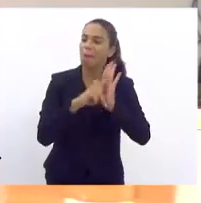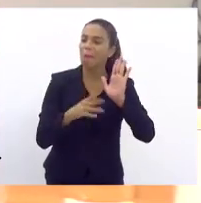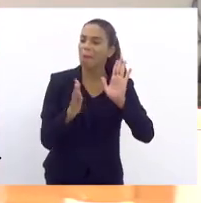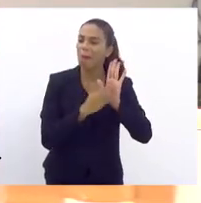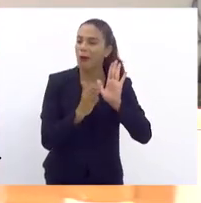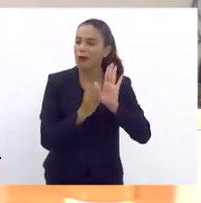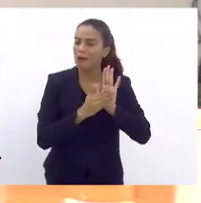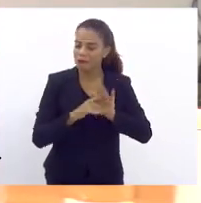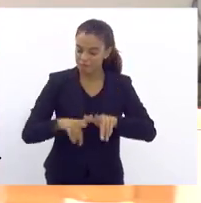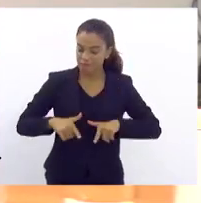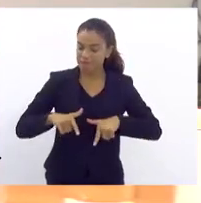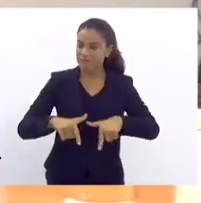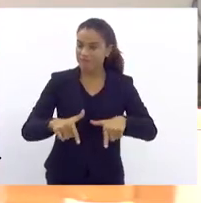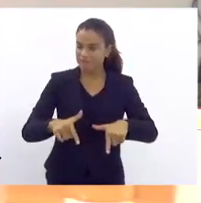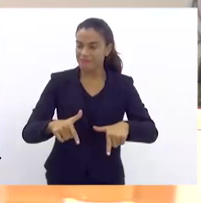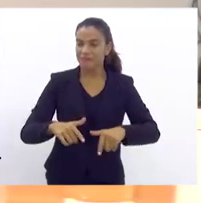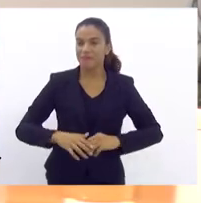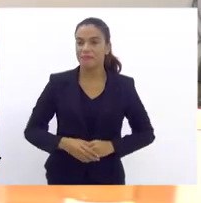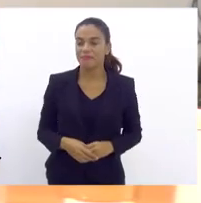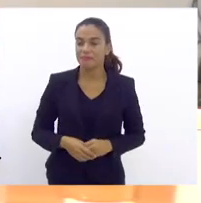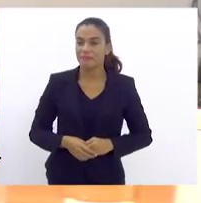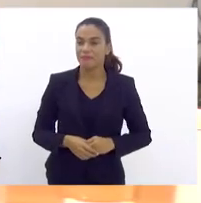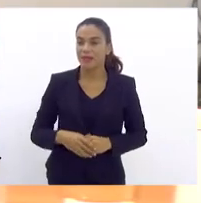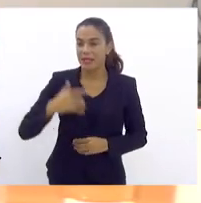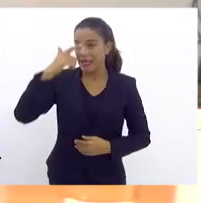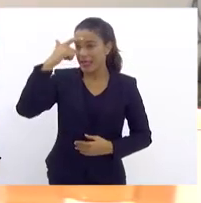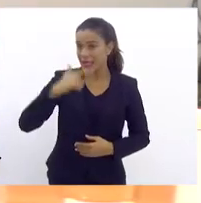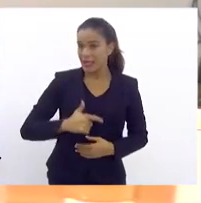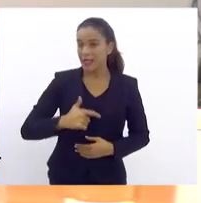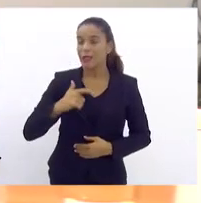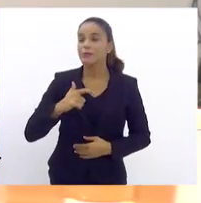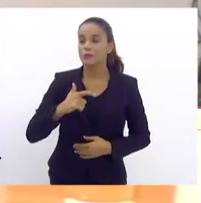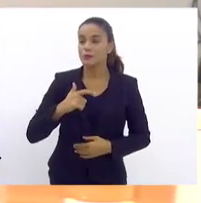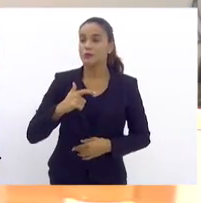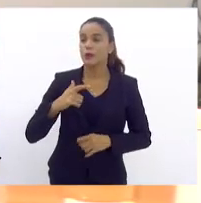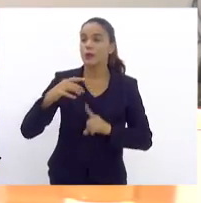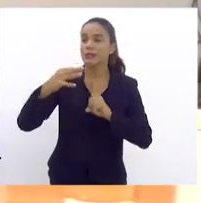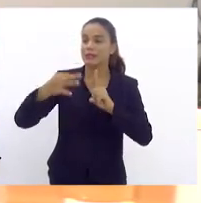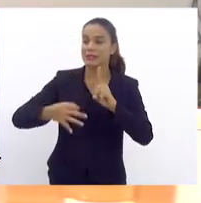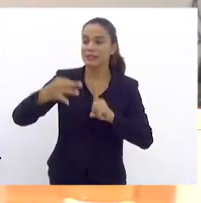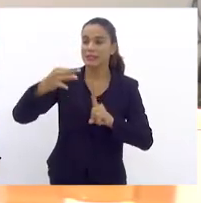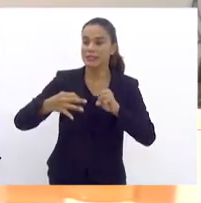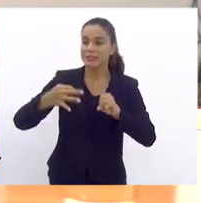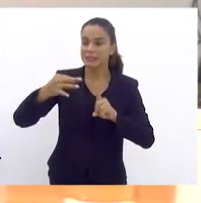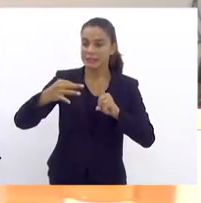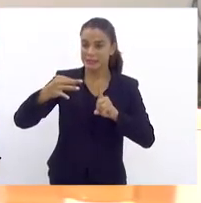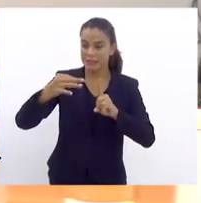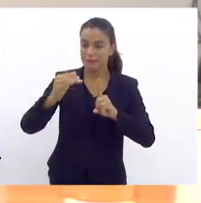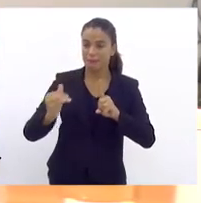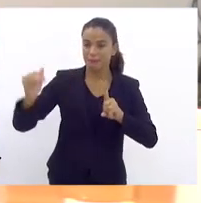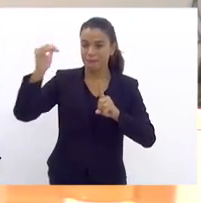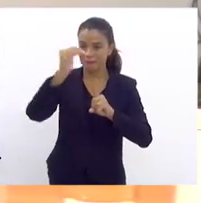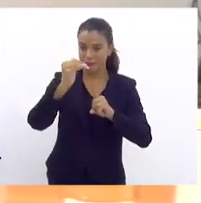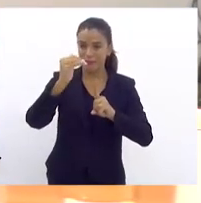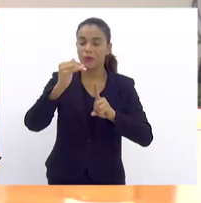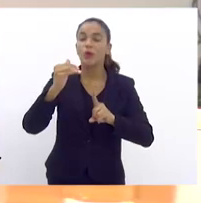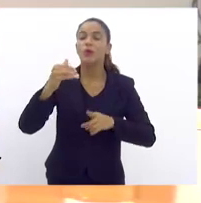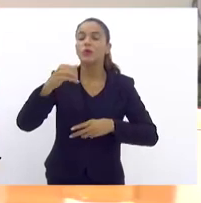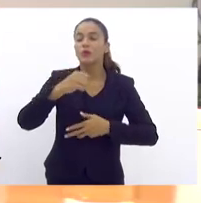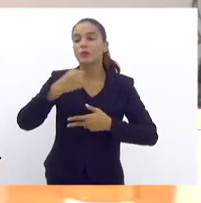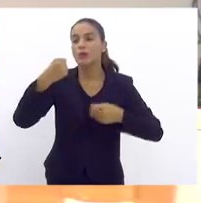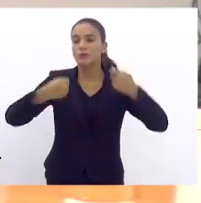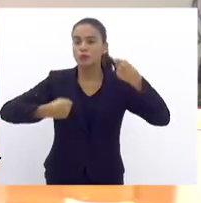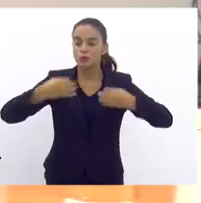atuante dessa forma eu sou desembargadora do tribunal de justiça aqui do nosso Rio de